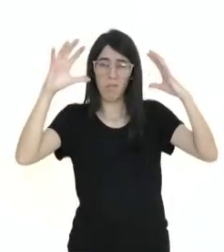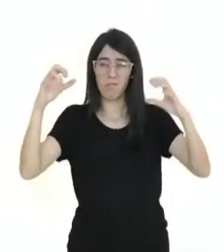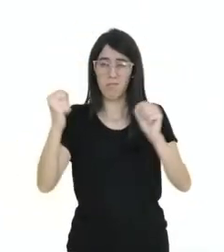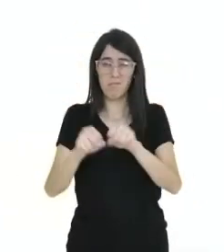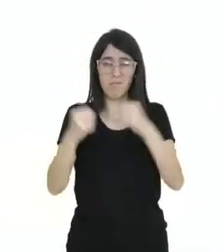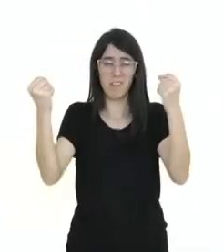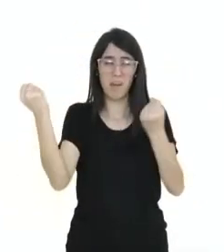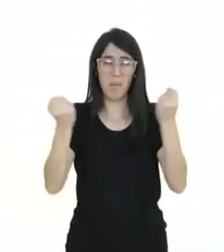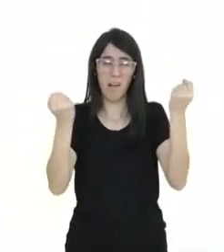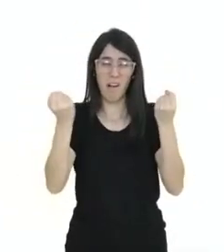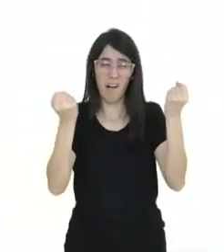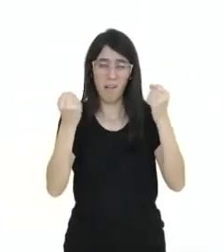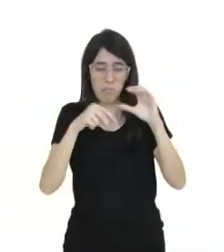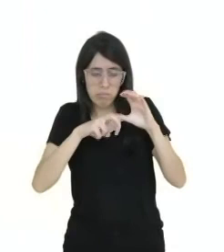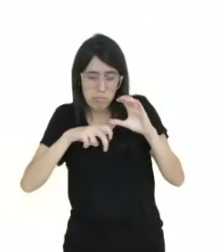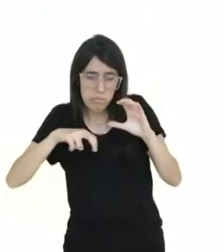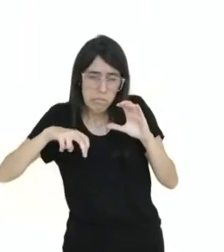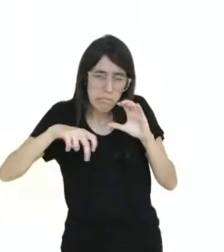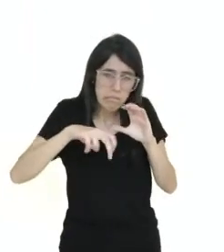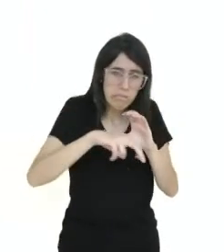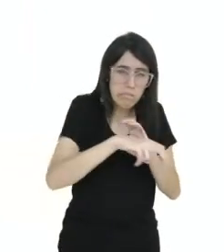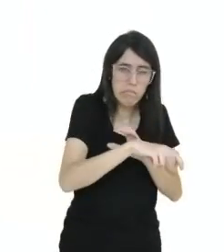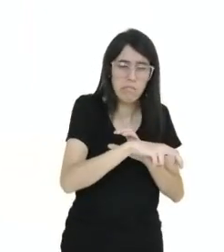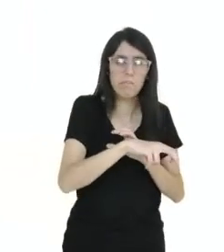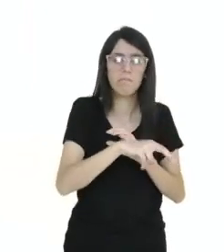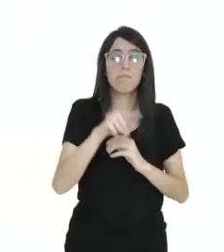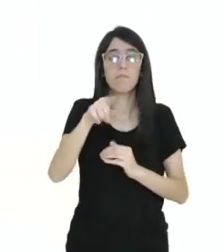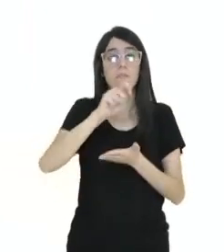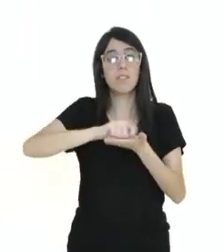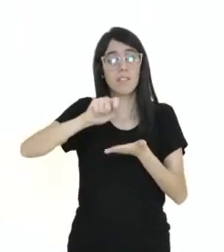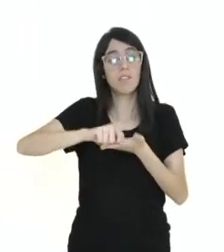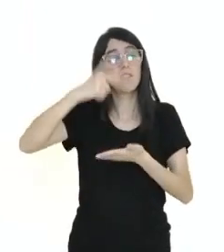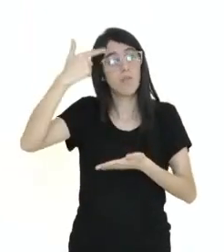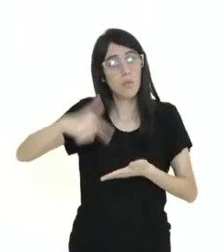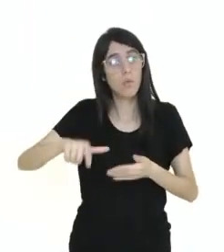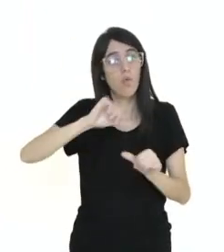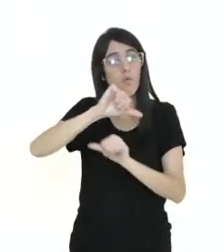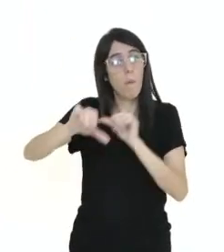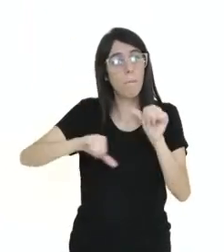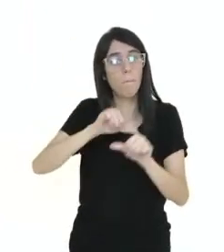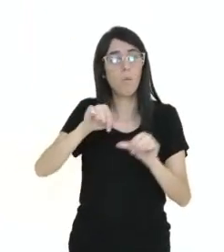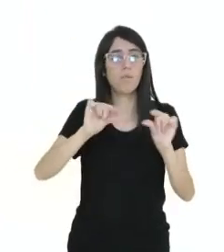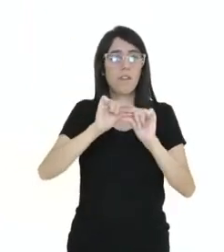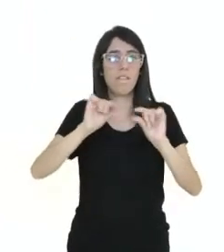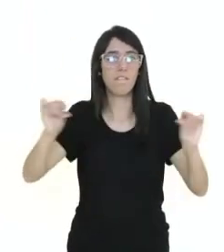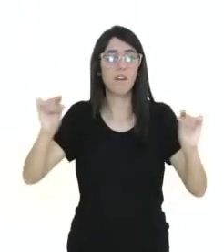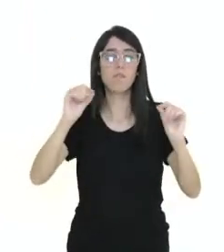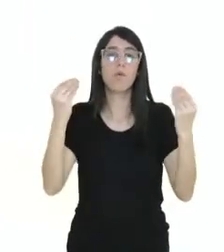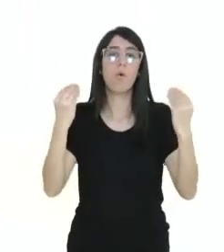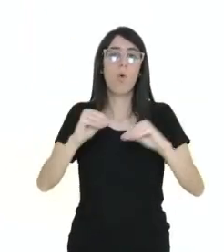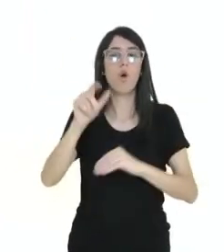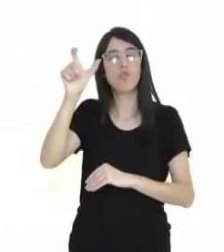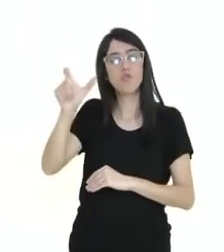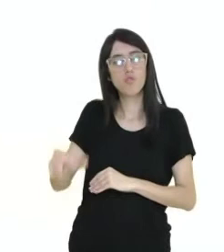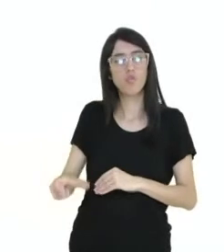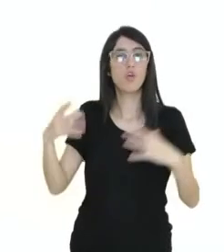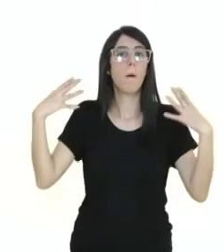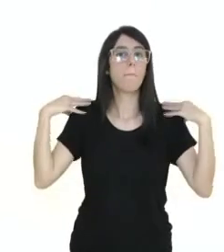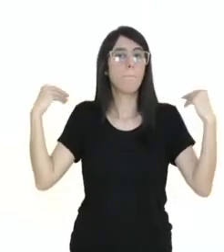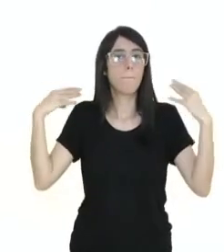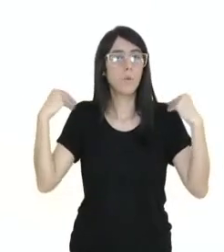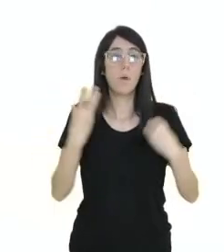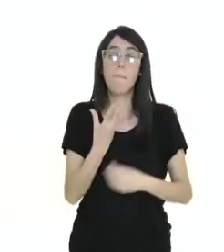seu ex-automóvel. Reescreva o fragmento de texto acima, colocando o sujeito o motorista